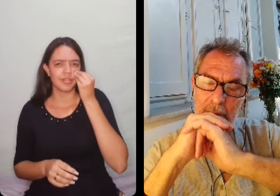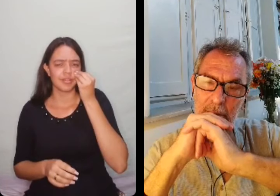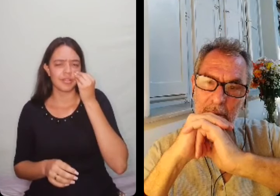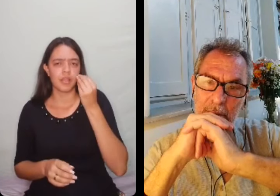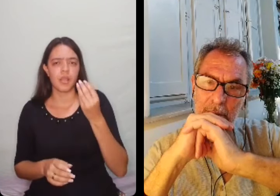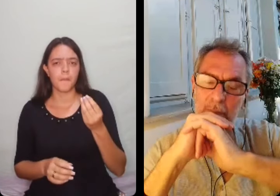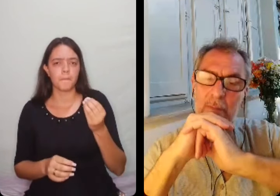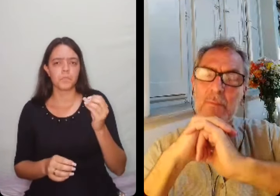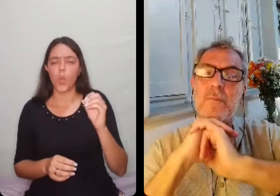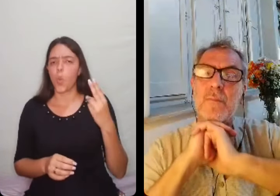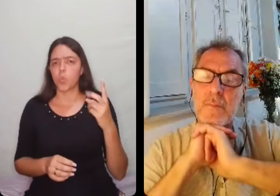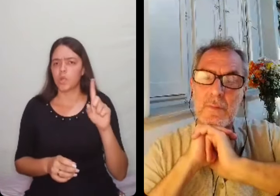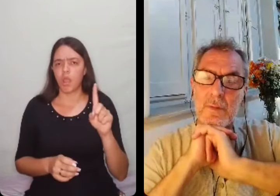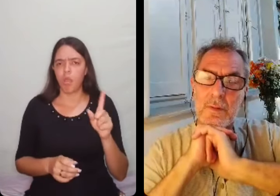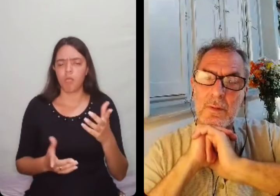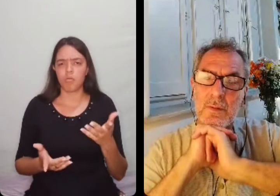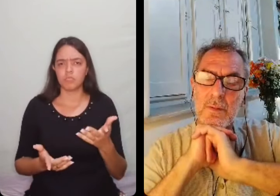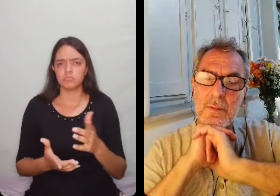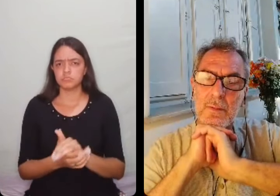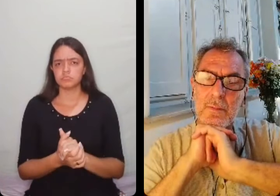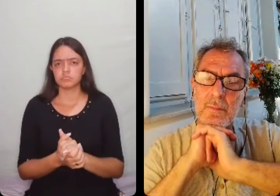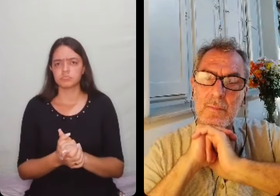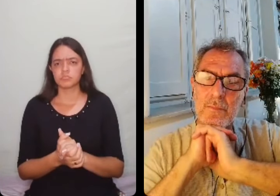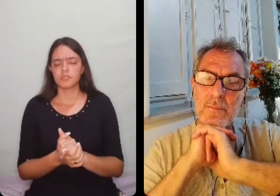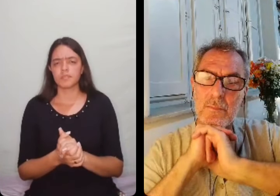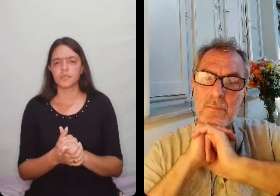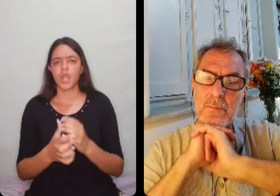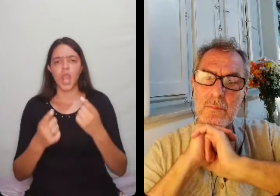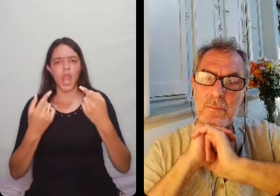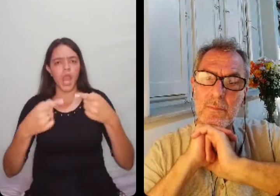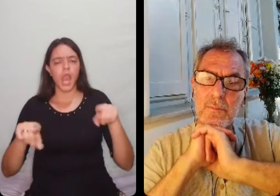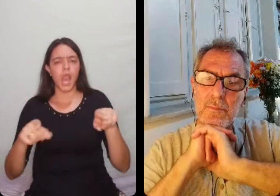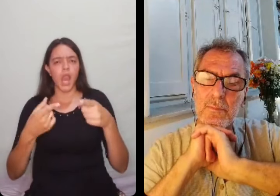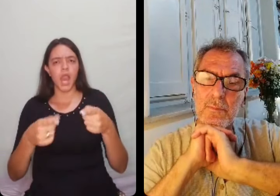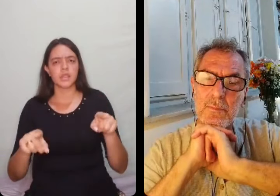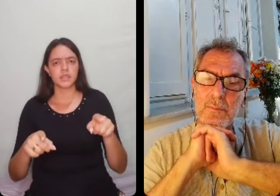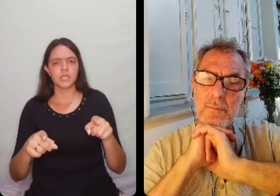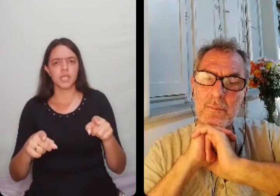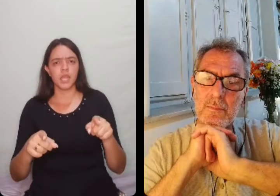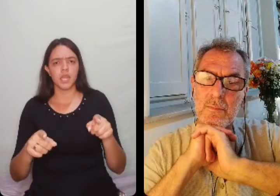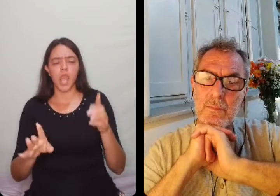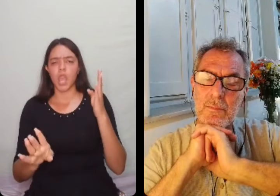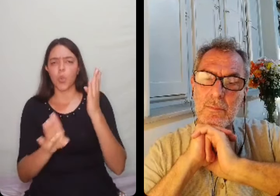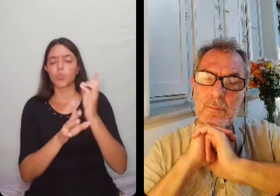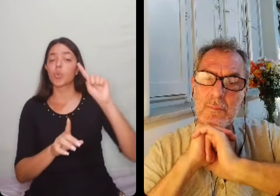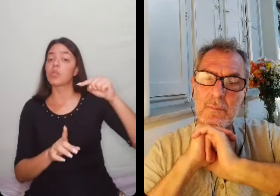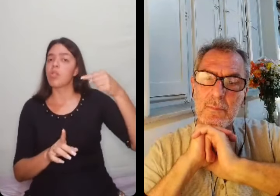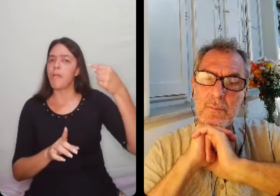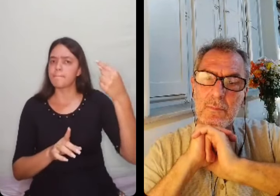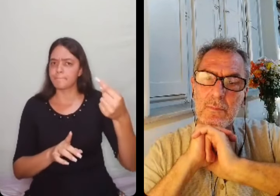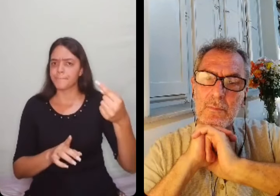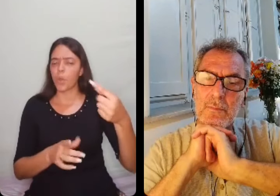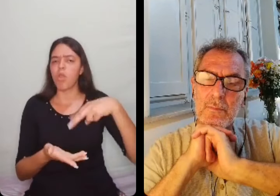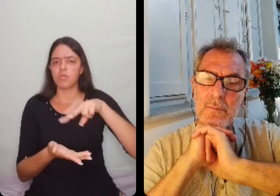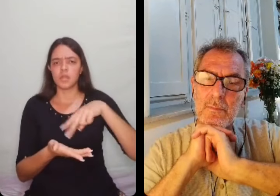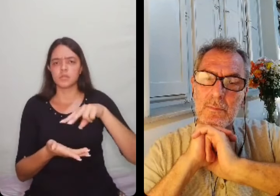Então, a trilha, ela entrou depois ou a trilha, ela foi... Considerou essa